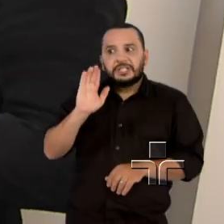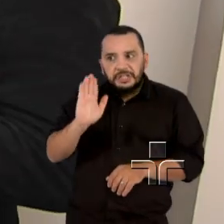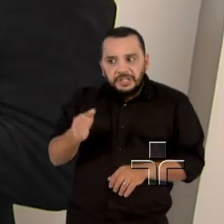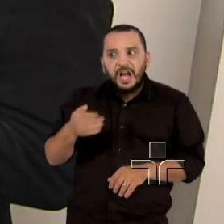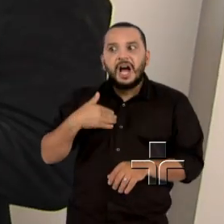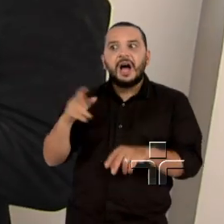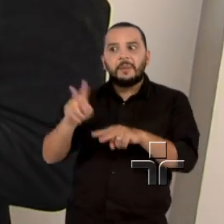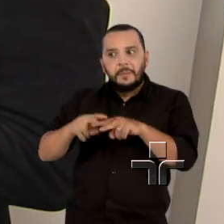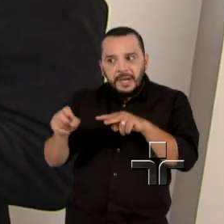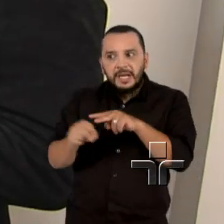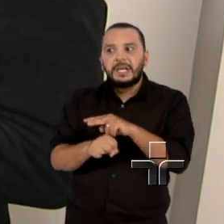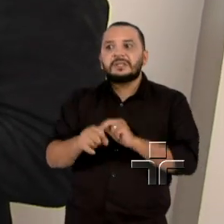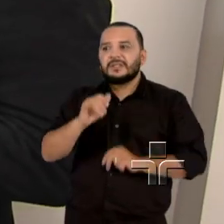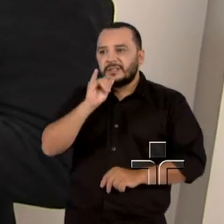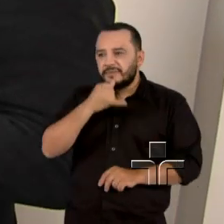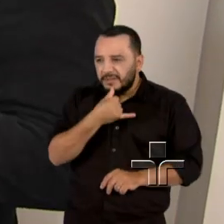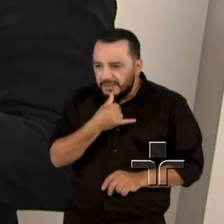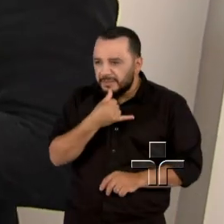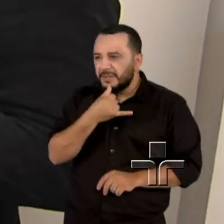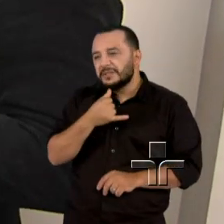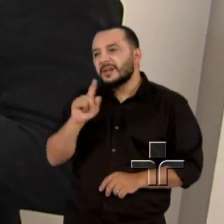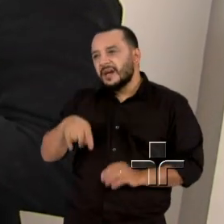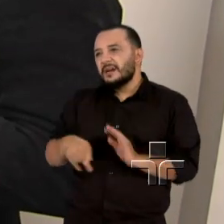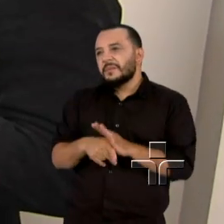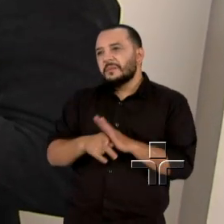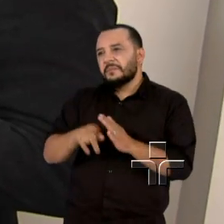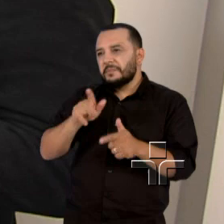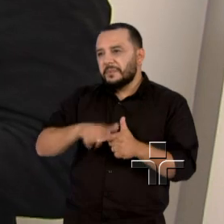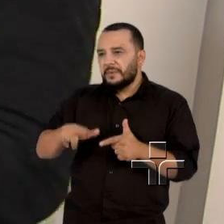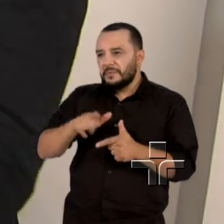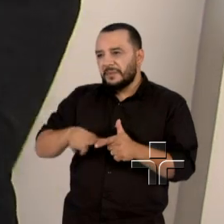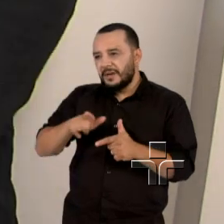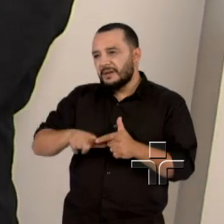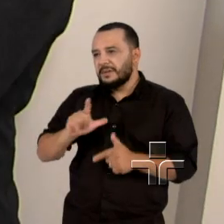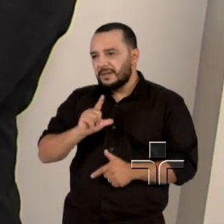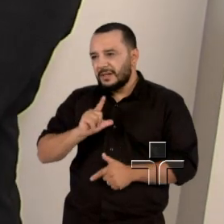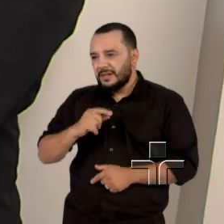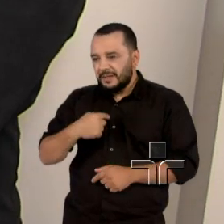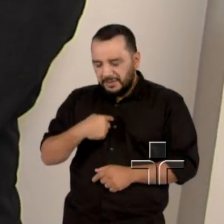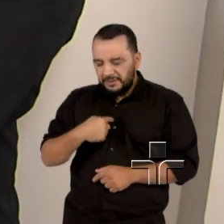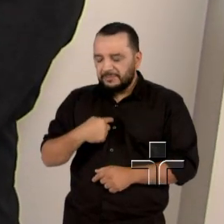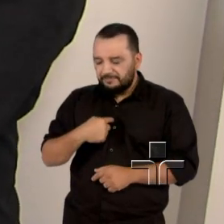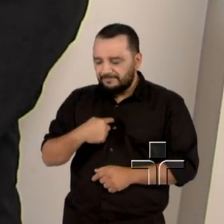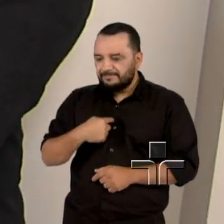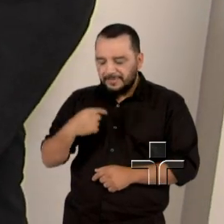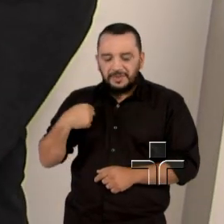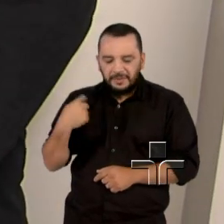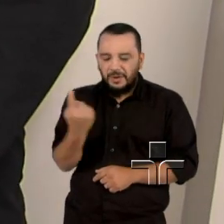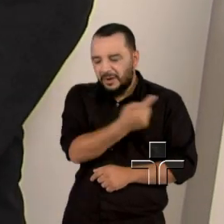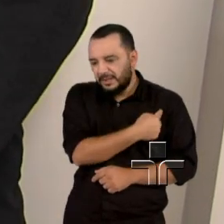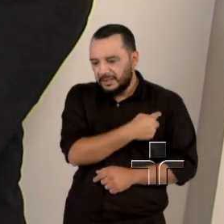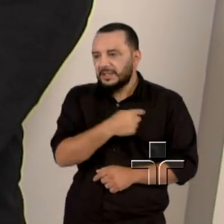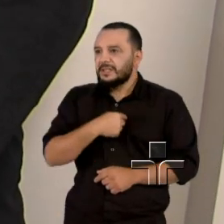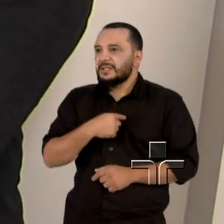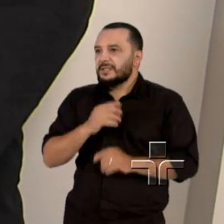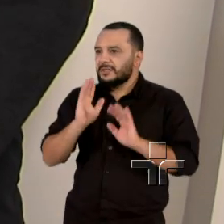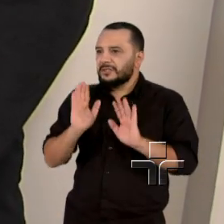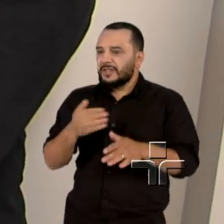passagem. Infelizmente, esse é um dos únicos problemas, assim, que para pessoas, assim, como nós, que